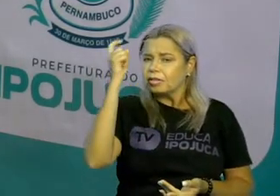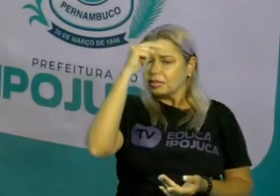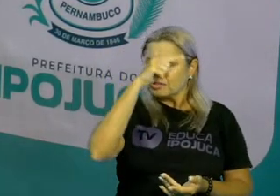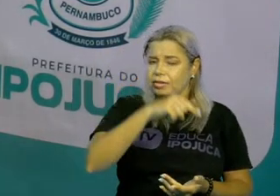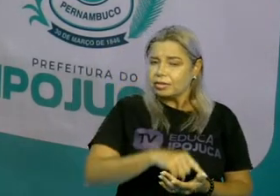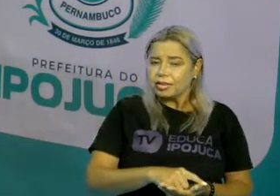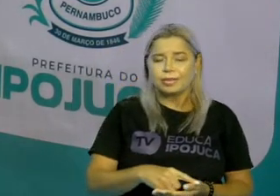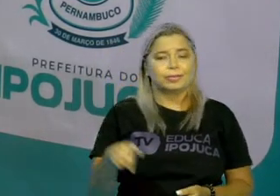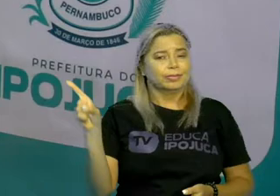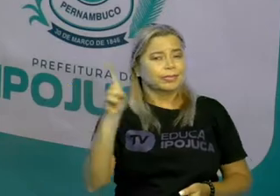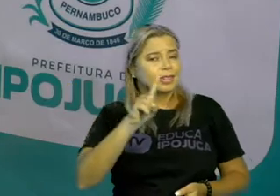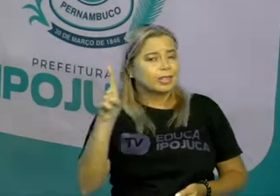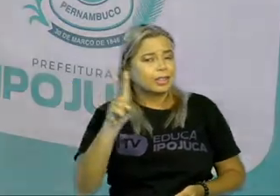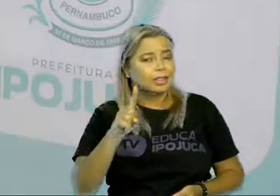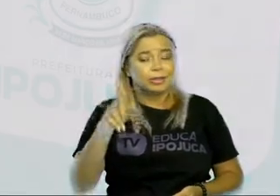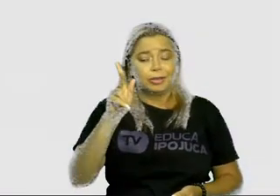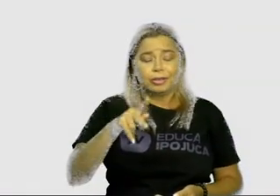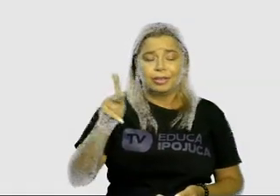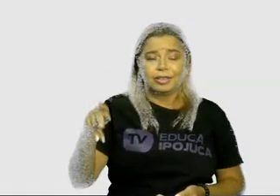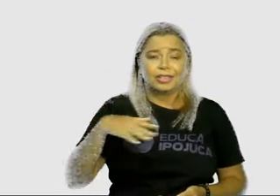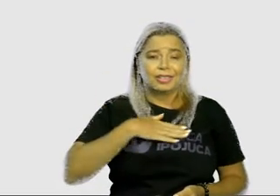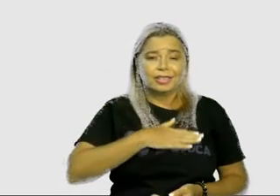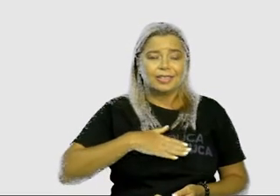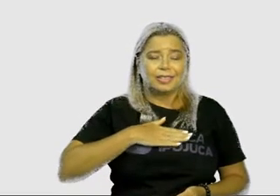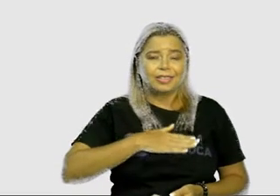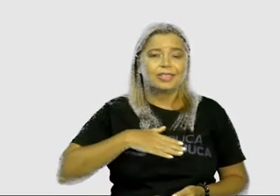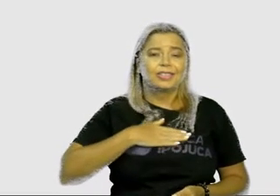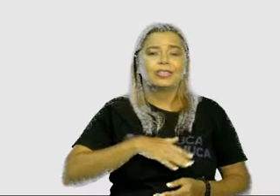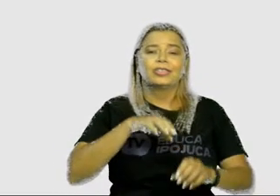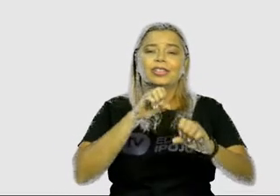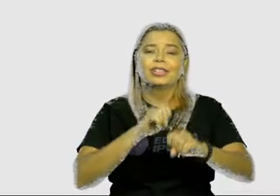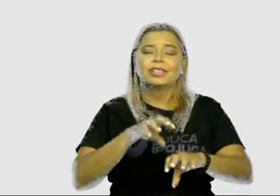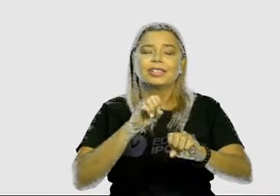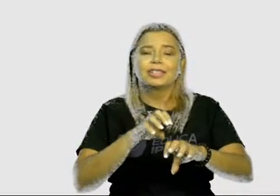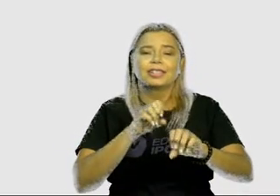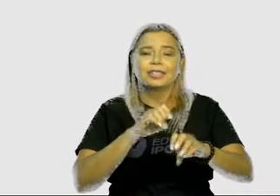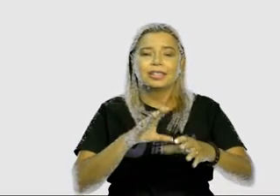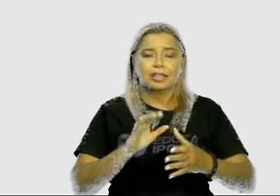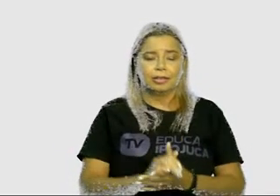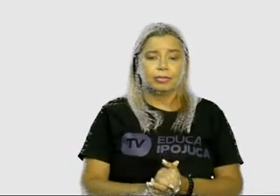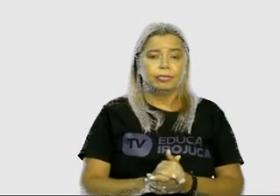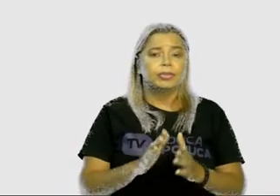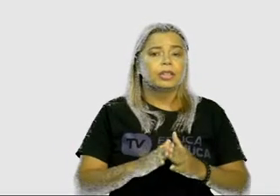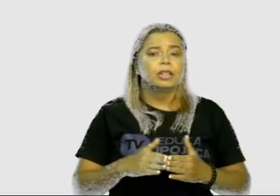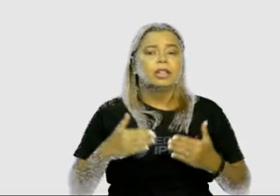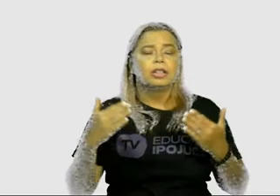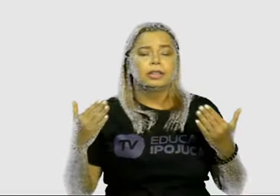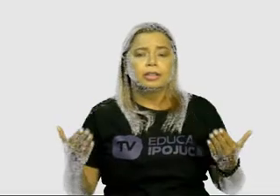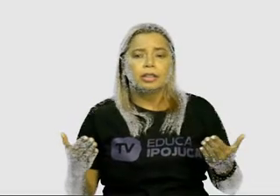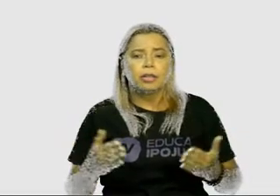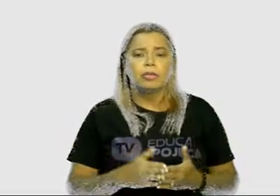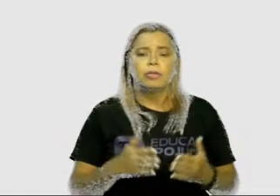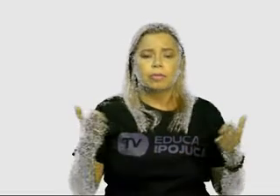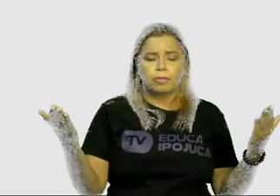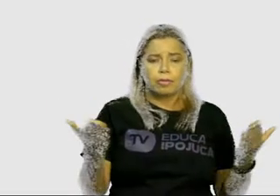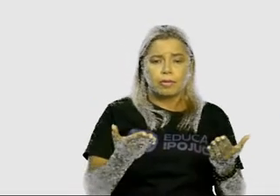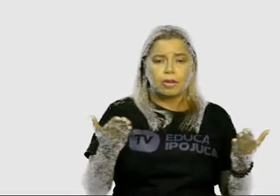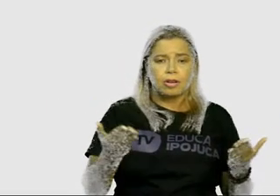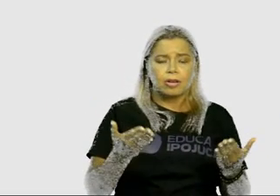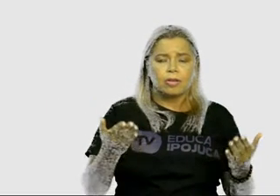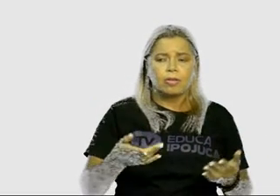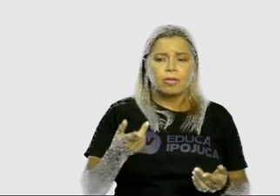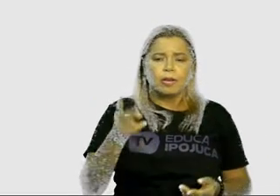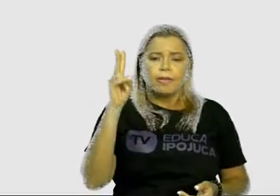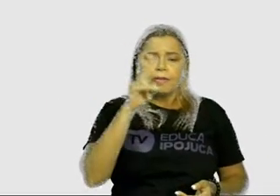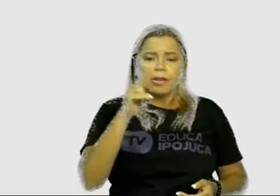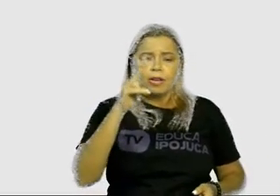ensinar. Vamos lá? Sendo assim, faça a estimativa. O que é estimativa? É